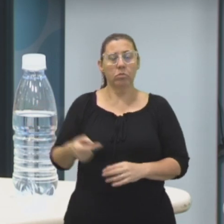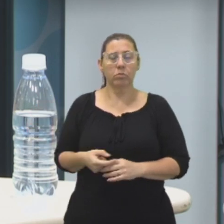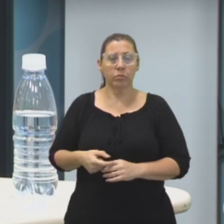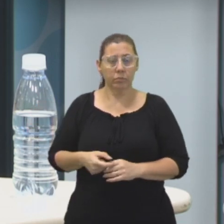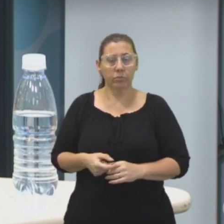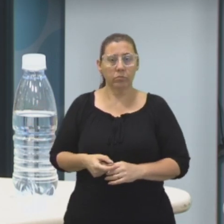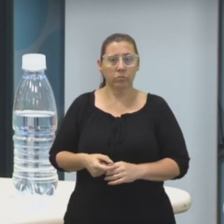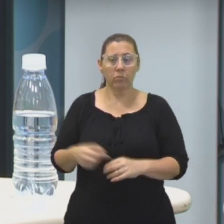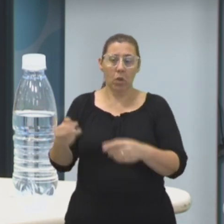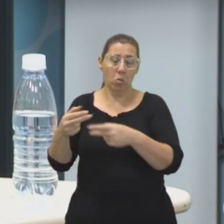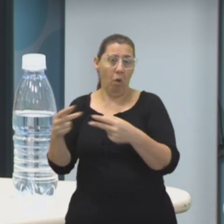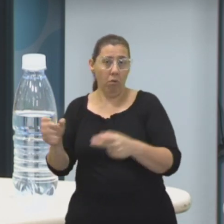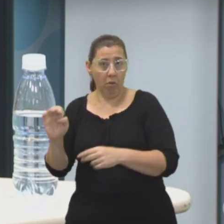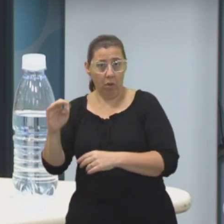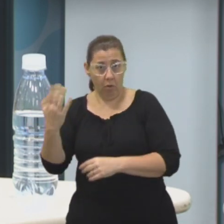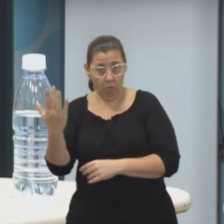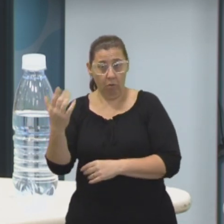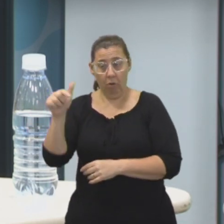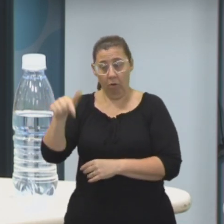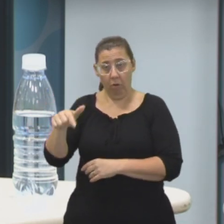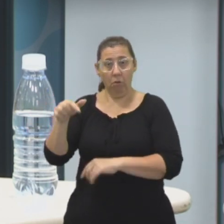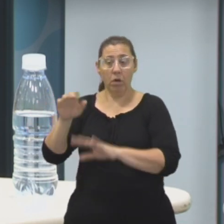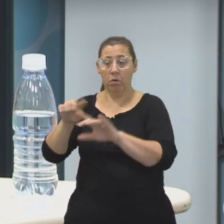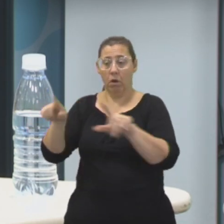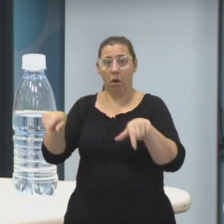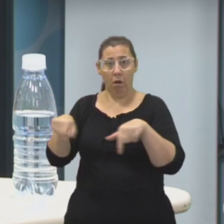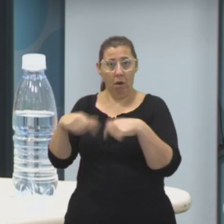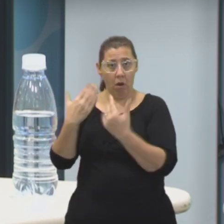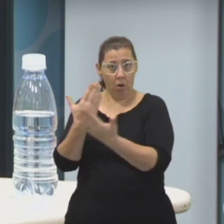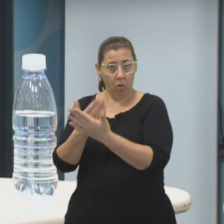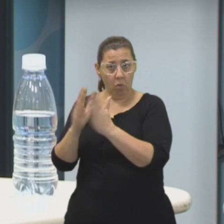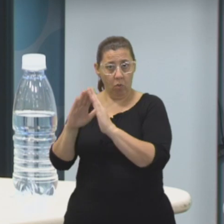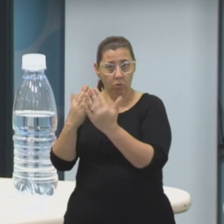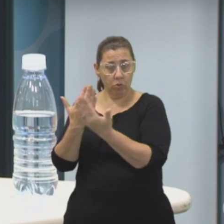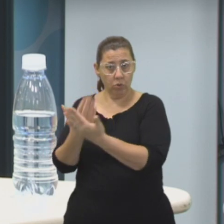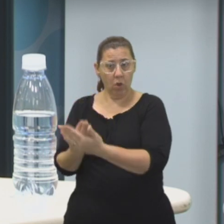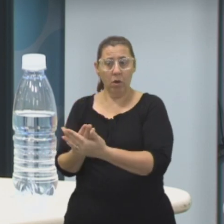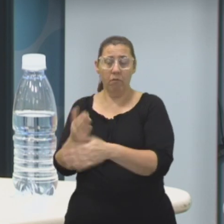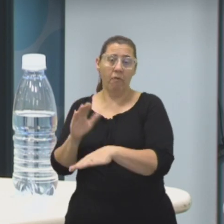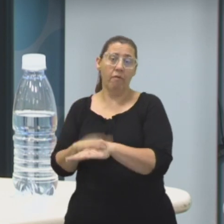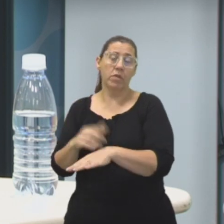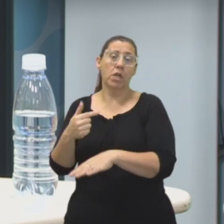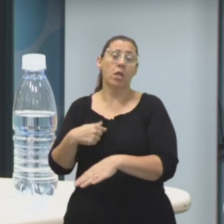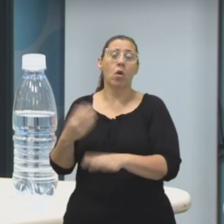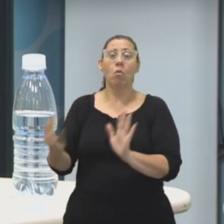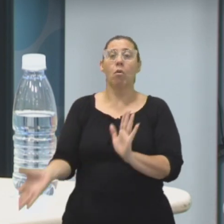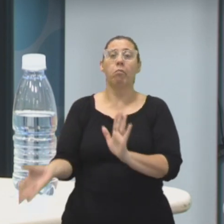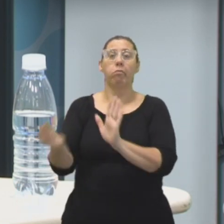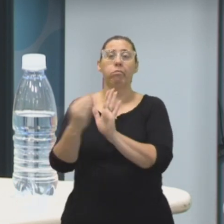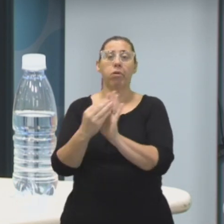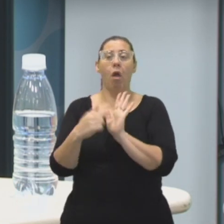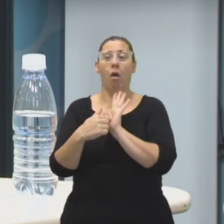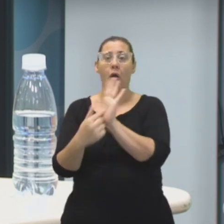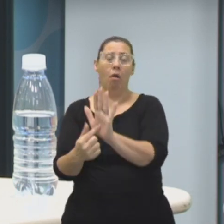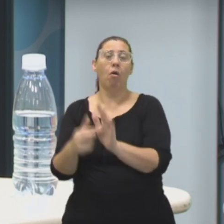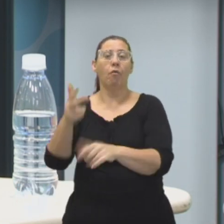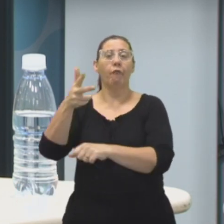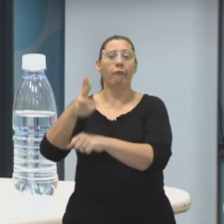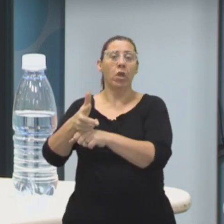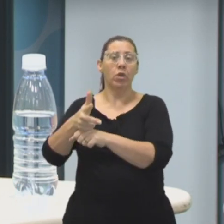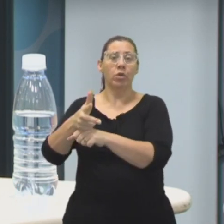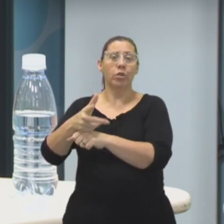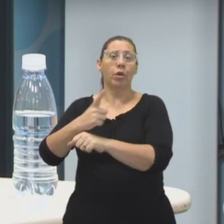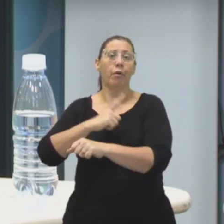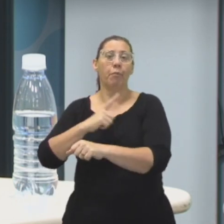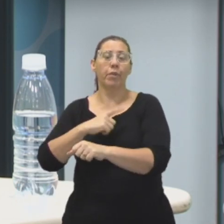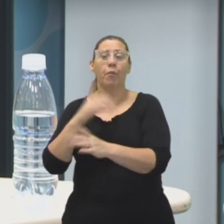outras condicionantes que ocorrem ali no espaço escolar que vai me fazer então que eu coloque um vídeo para ter algum